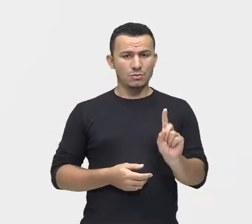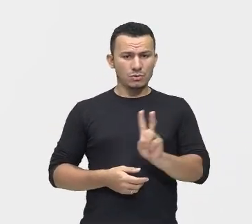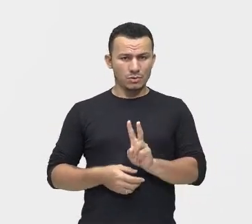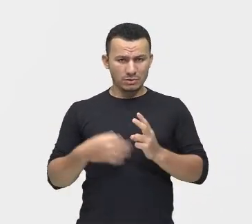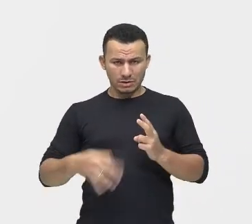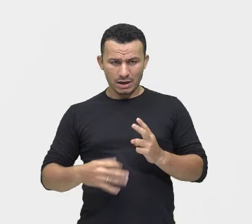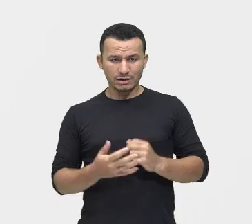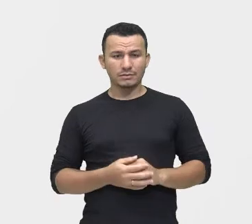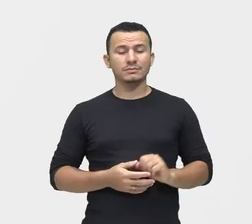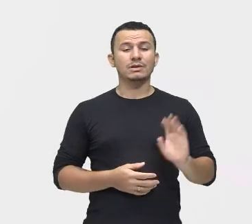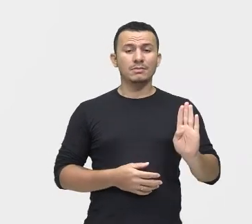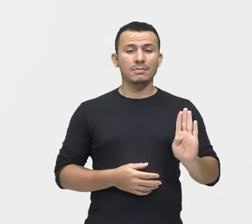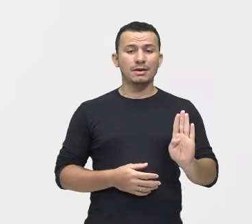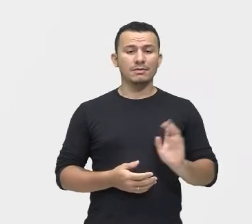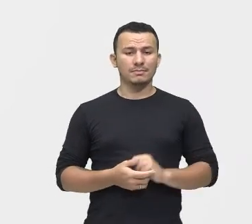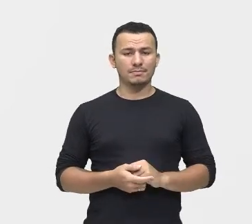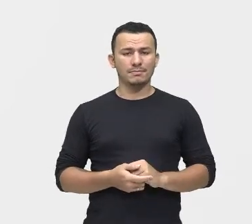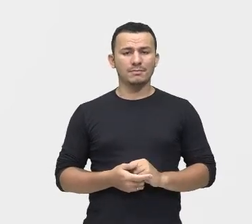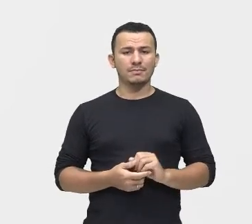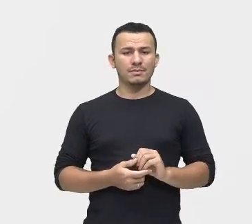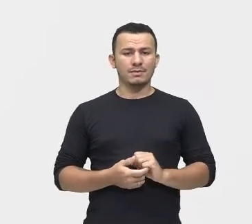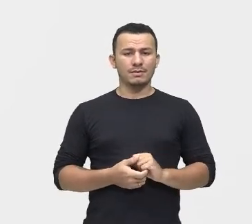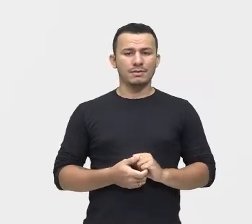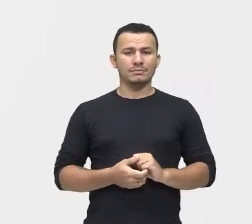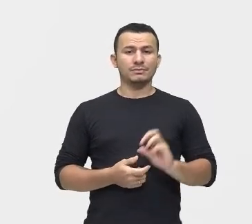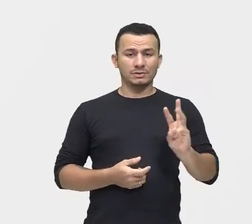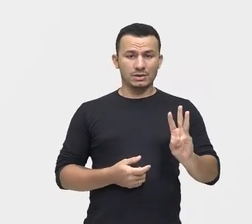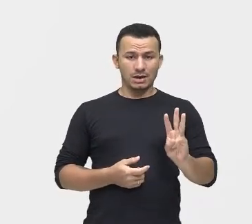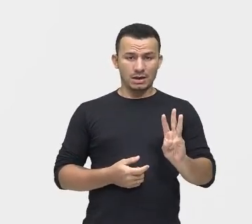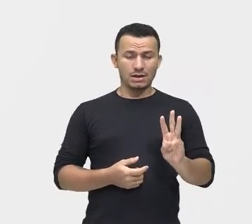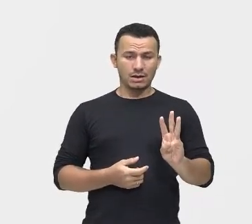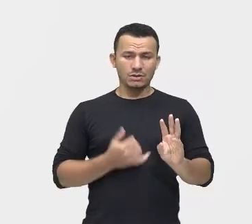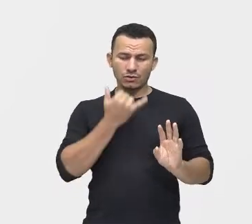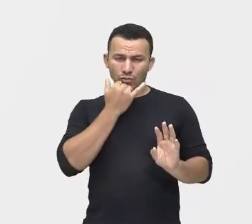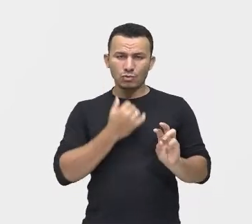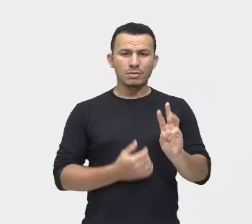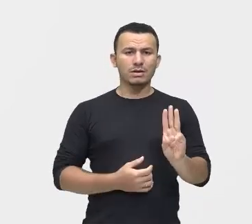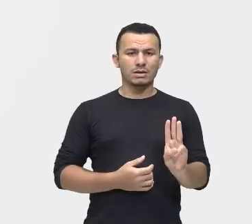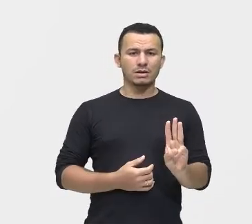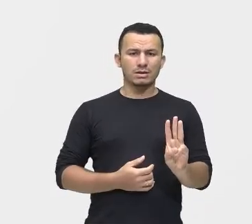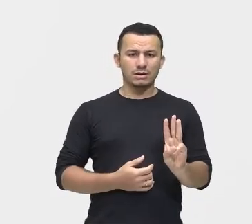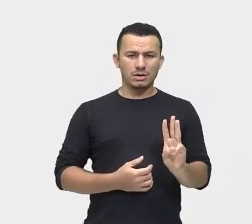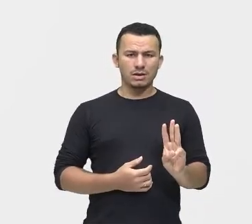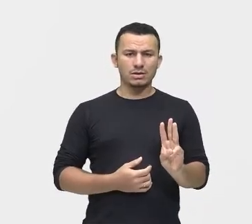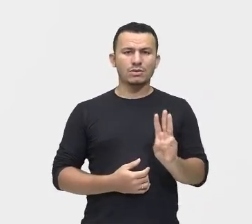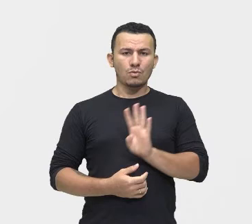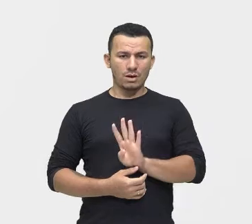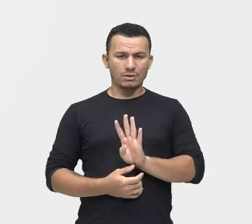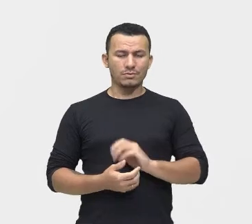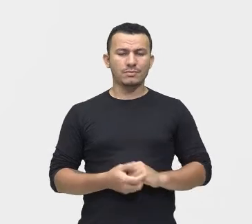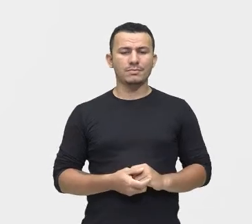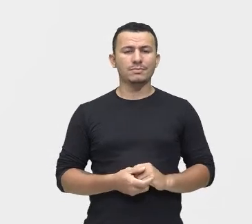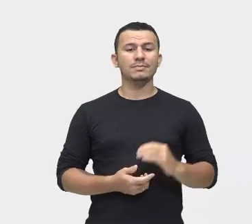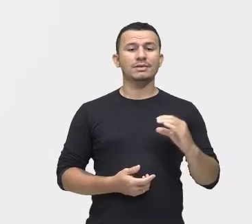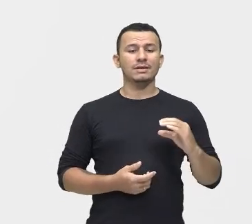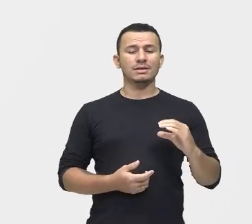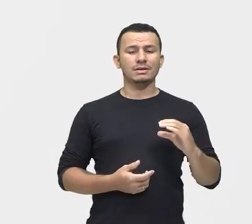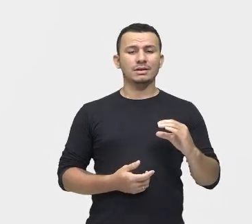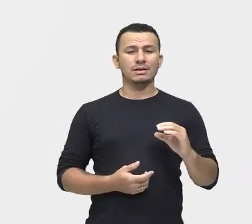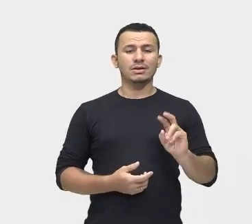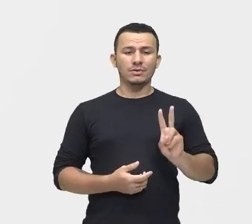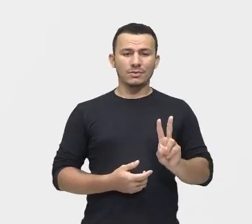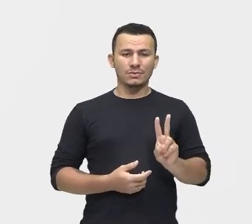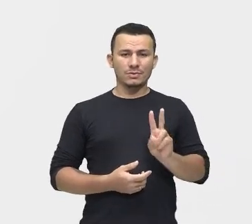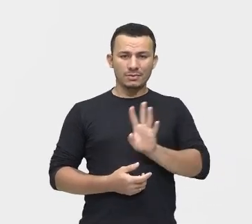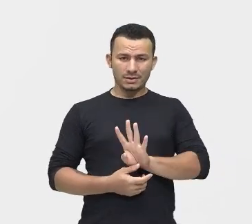2. Alternativa B, 2, 3, alternativa B, 3 e 4. Alternativa